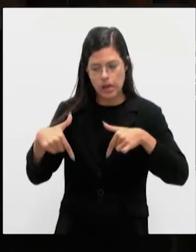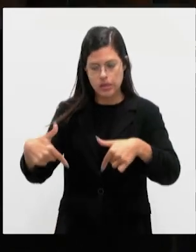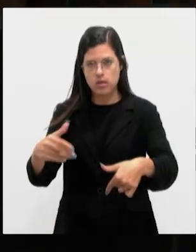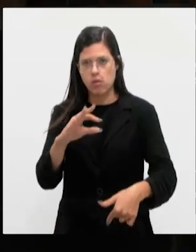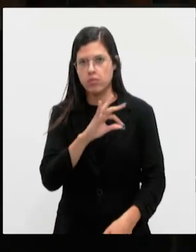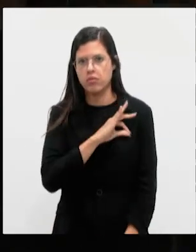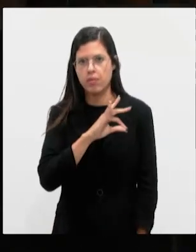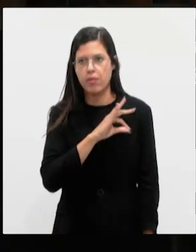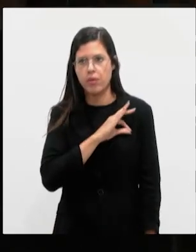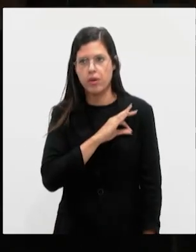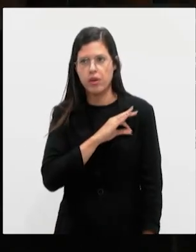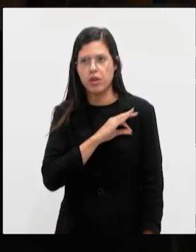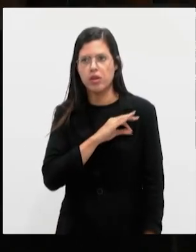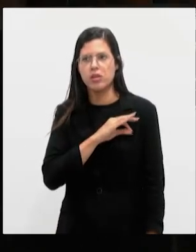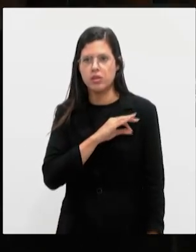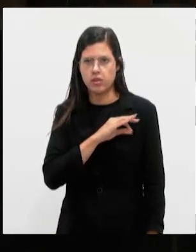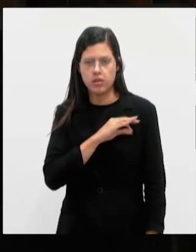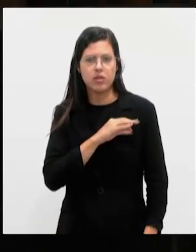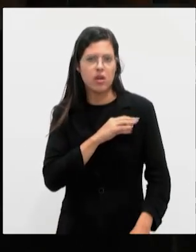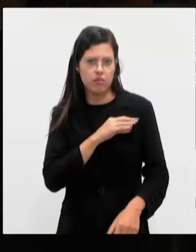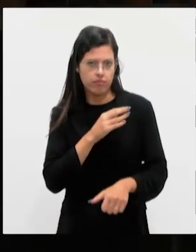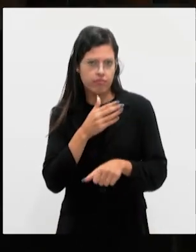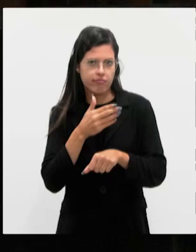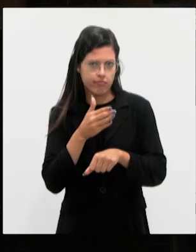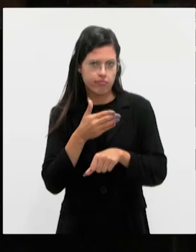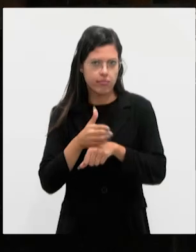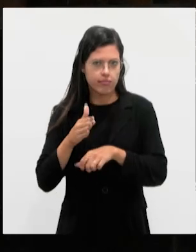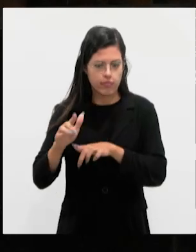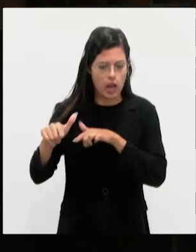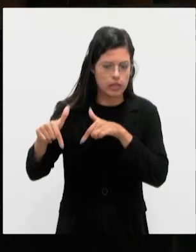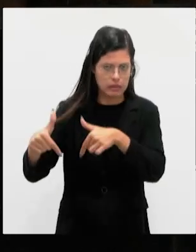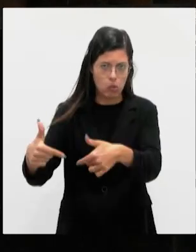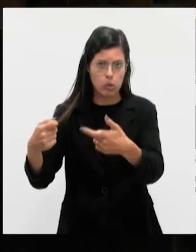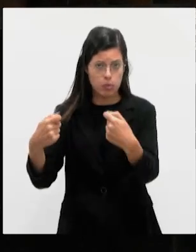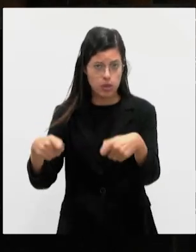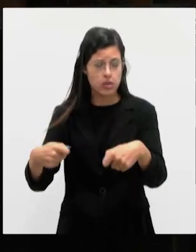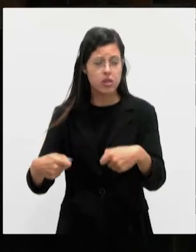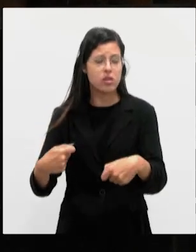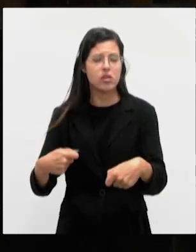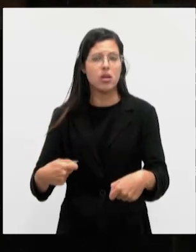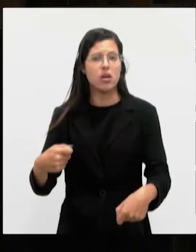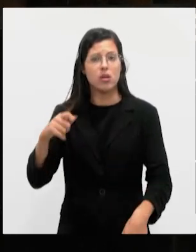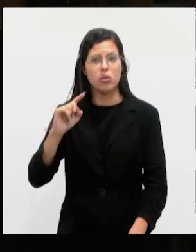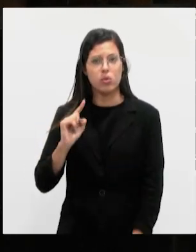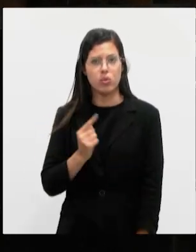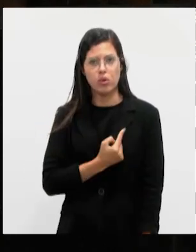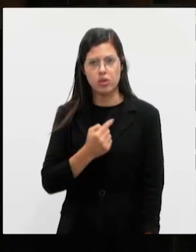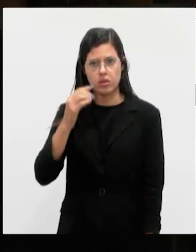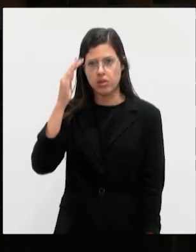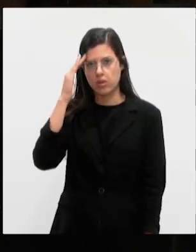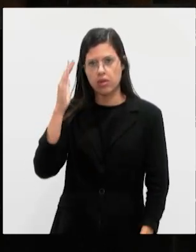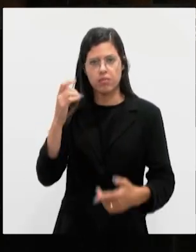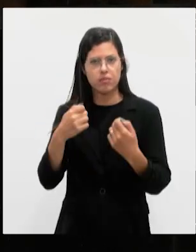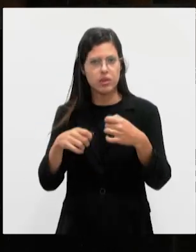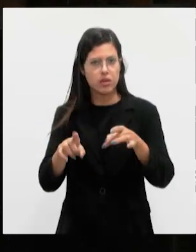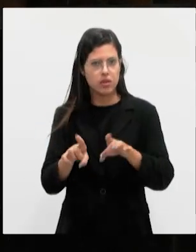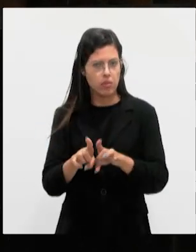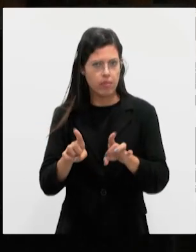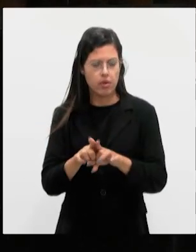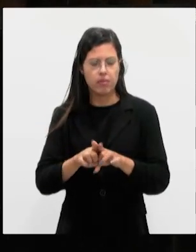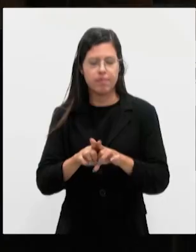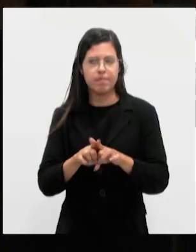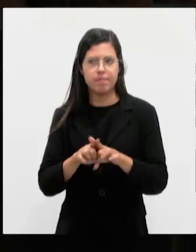no exercício das operações que são necessárias. A gente entende que é necessário também